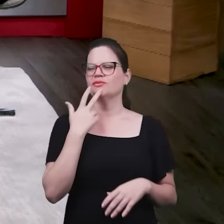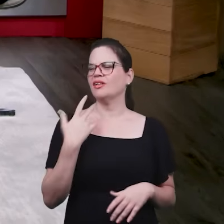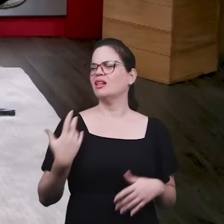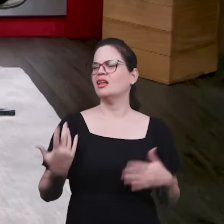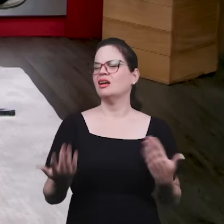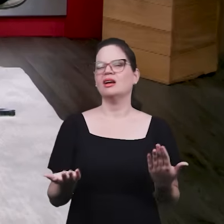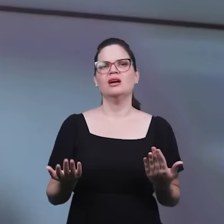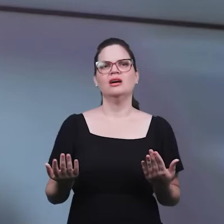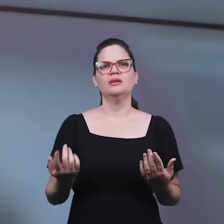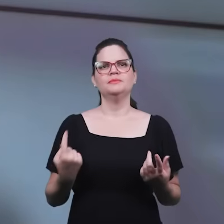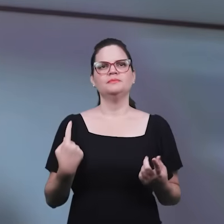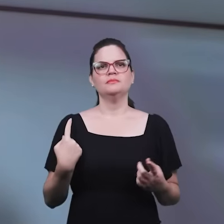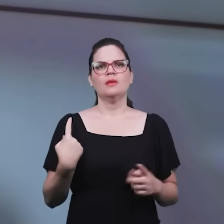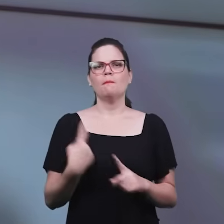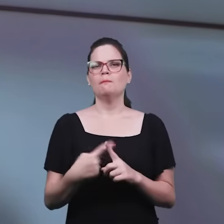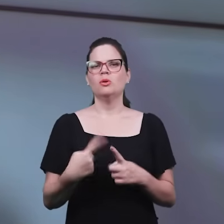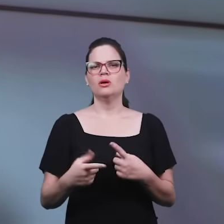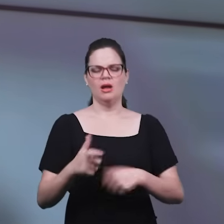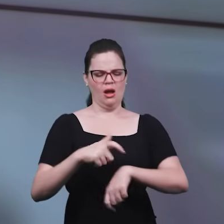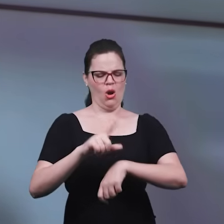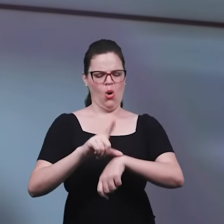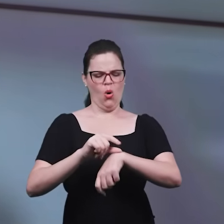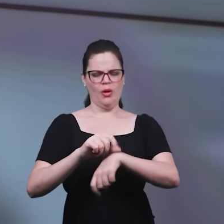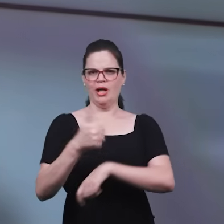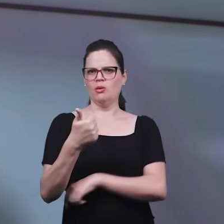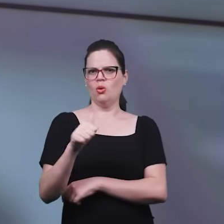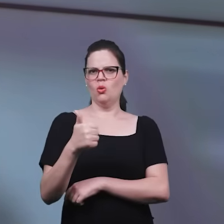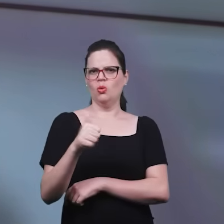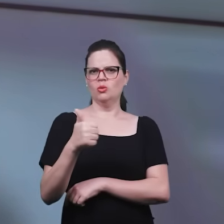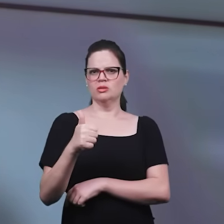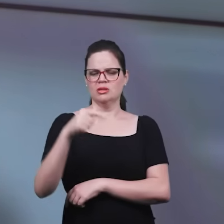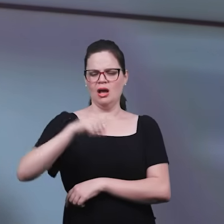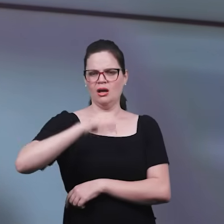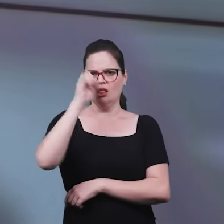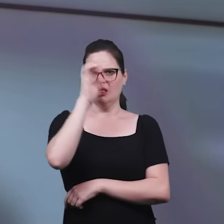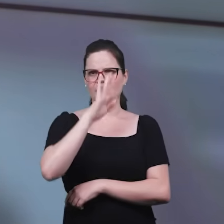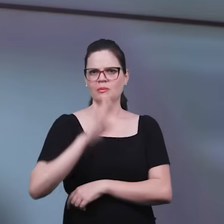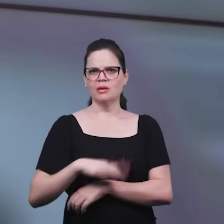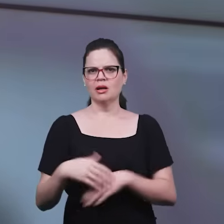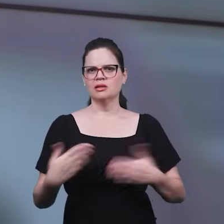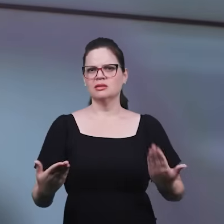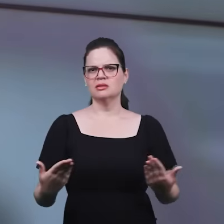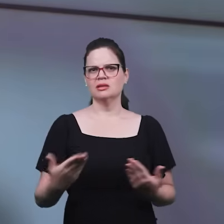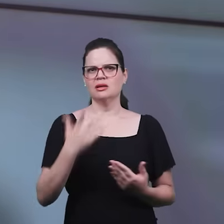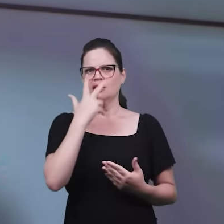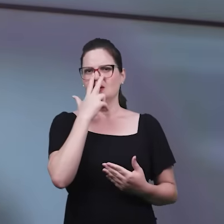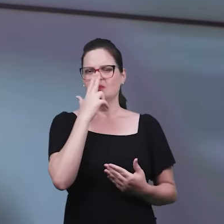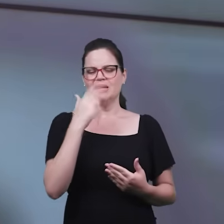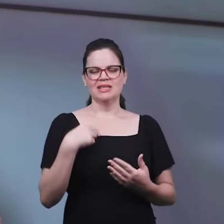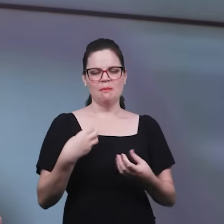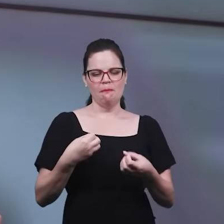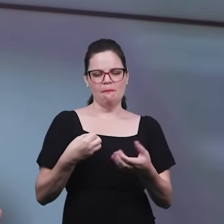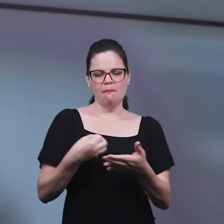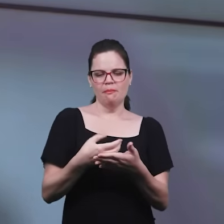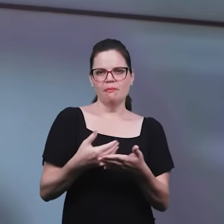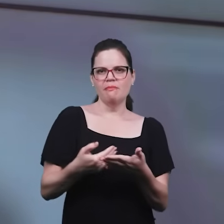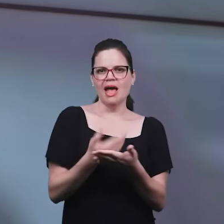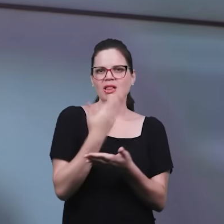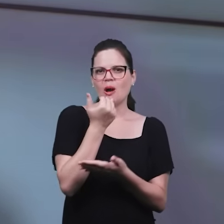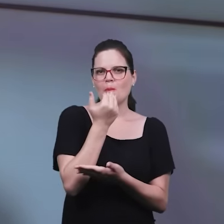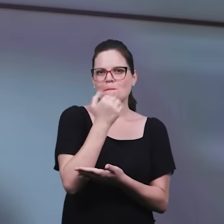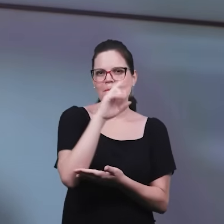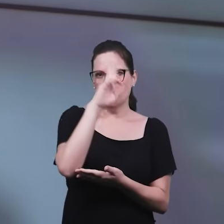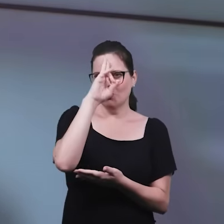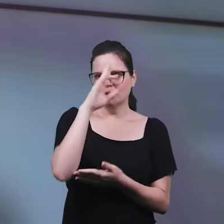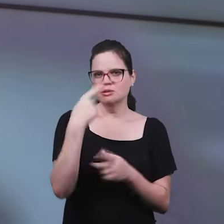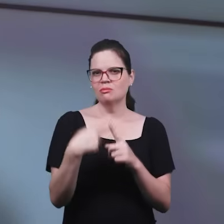por que o evento vai ser 11 horas da manhã? Aqui no Brasil, para nós é um horário tão pertinho do almoço, mas